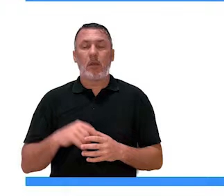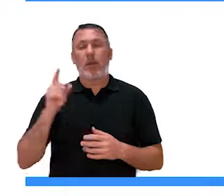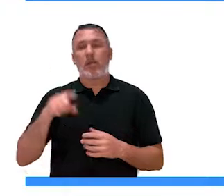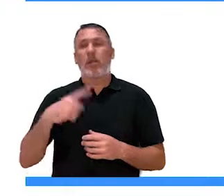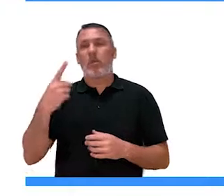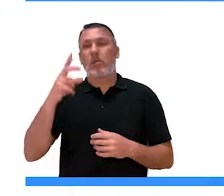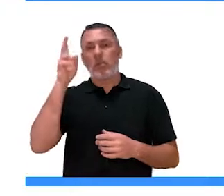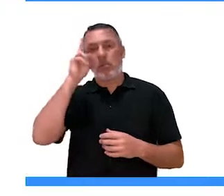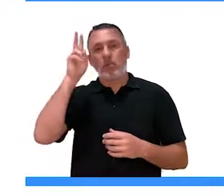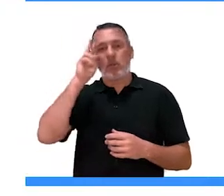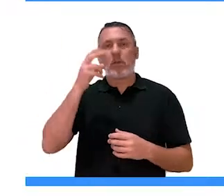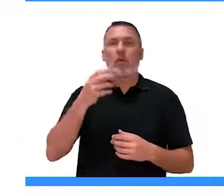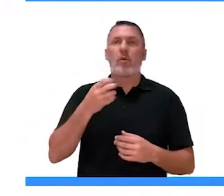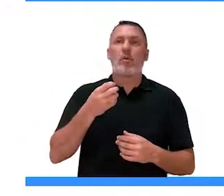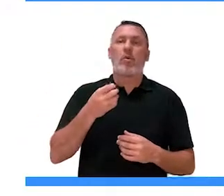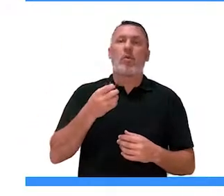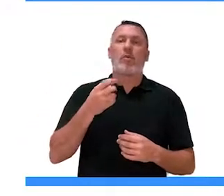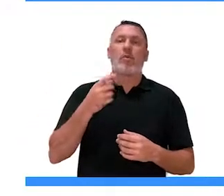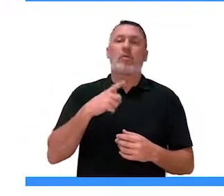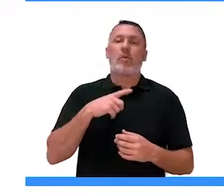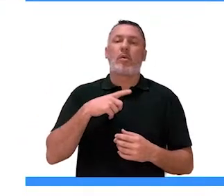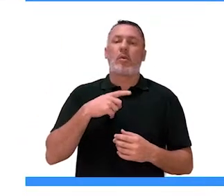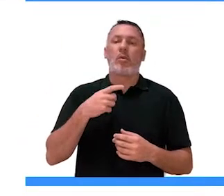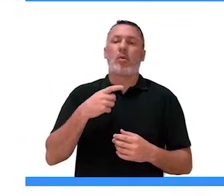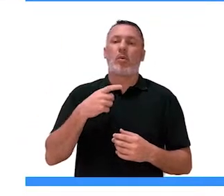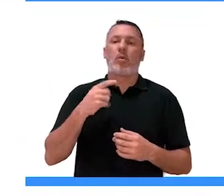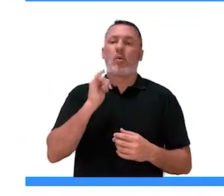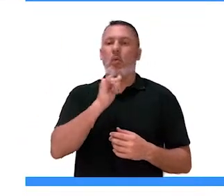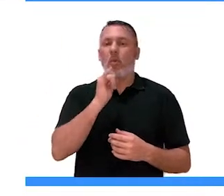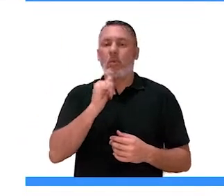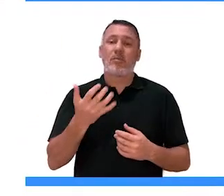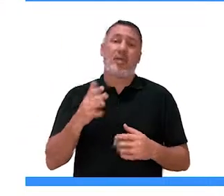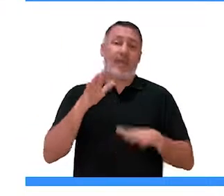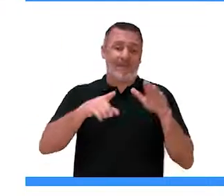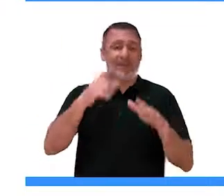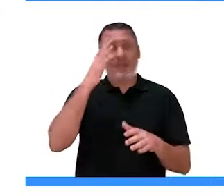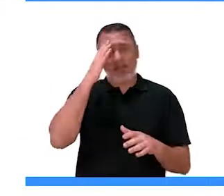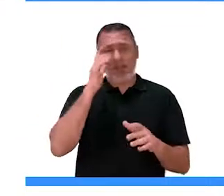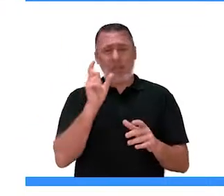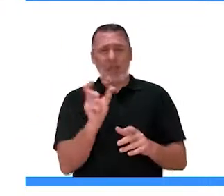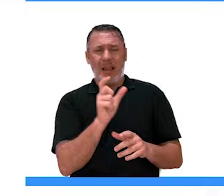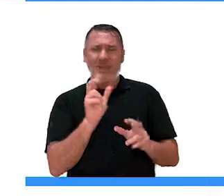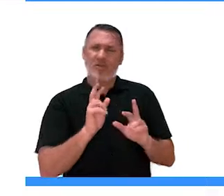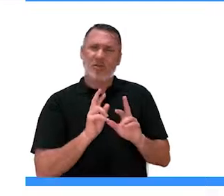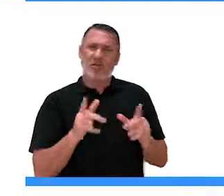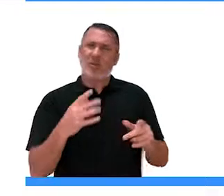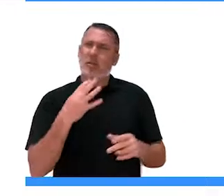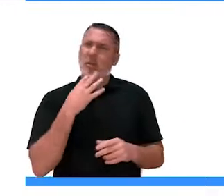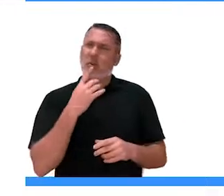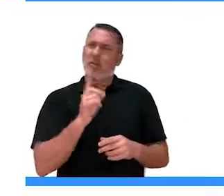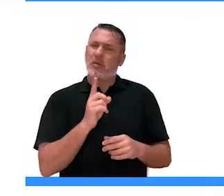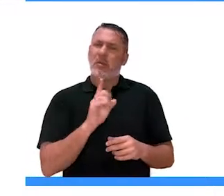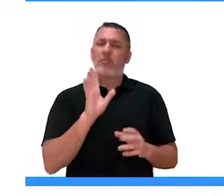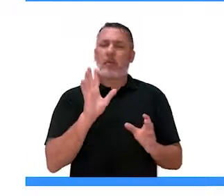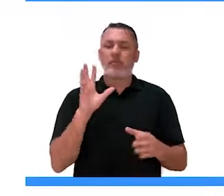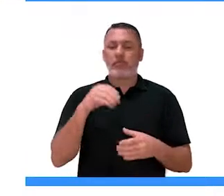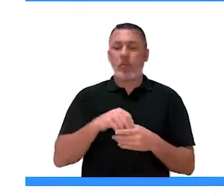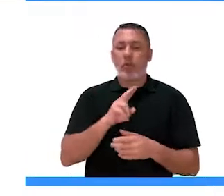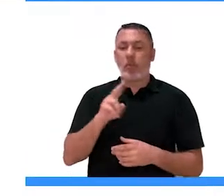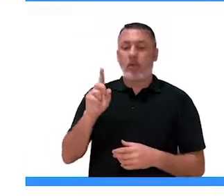uma história sendo contada. Claro que aqui, né, com muitas palavras que talvez a gente não conheça no significado. Alternativa